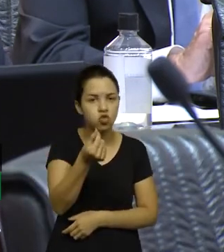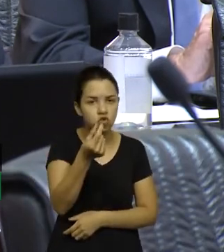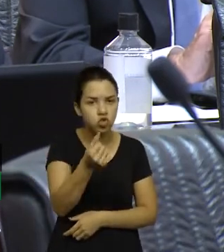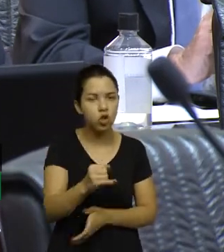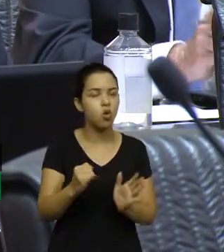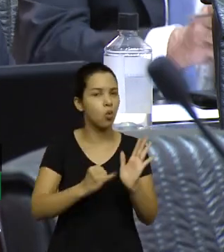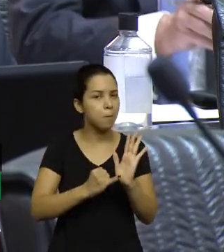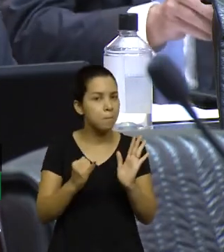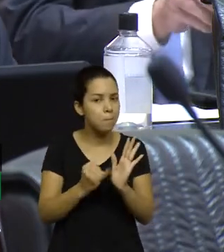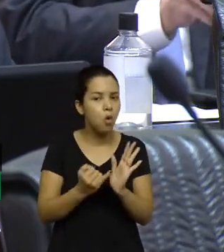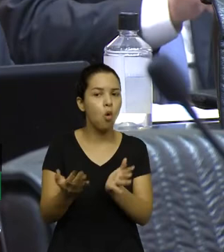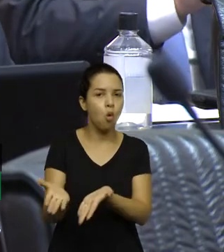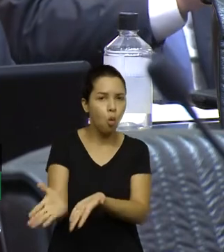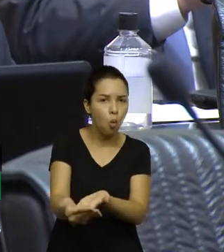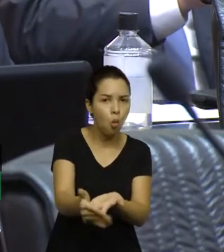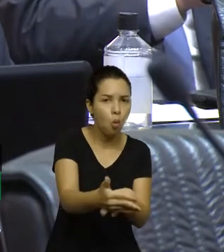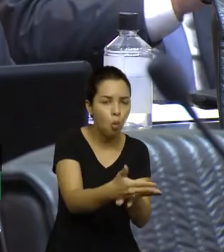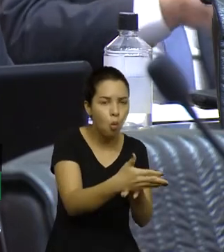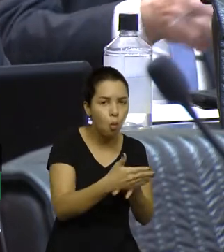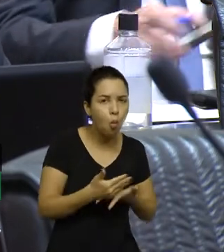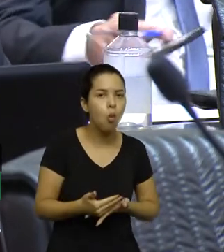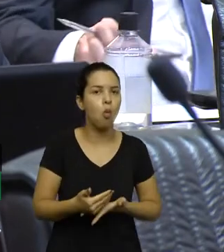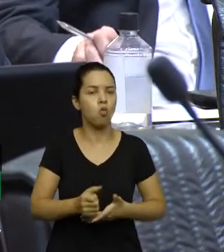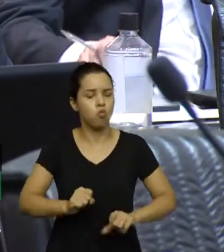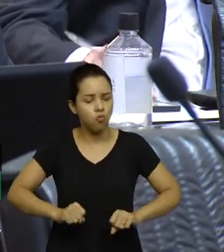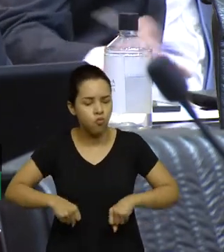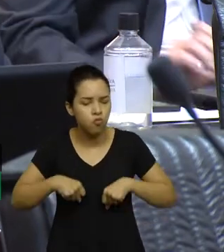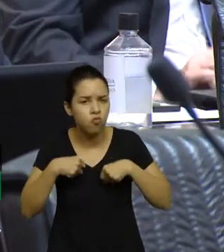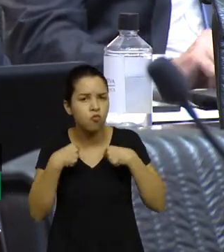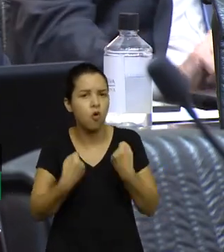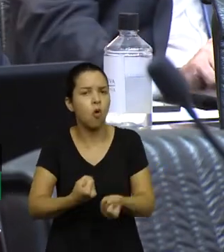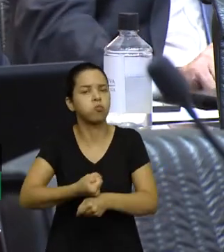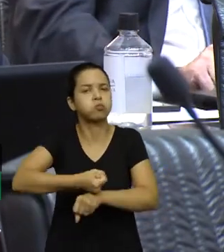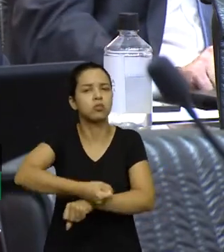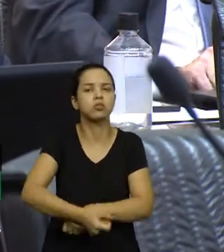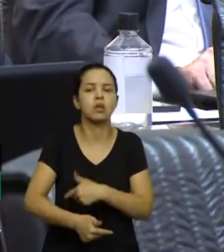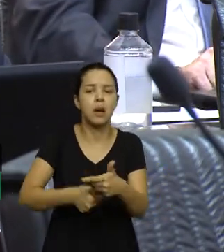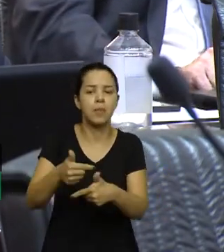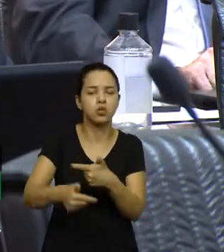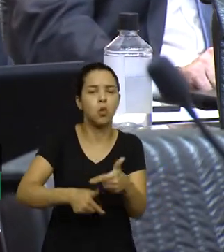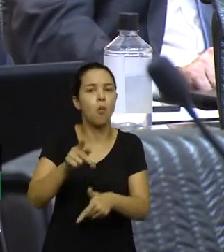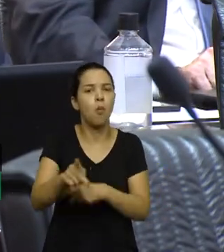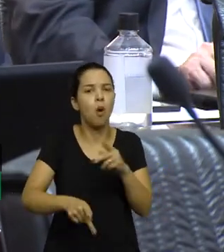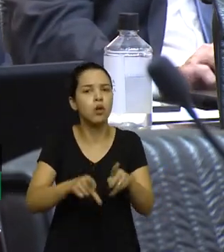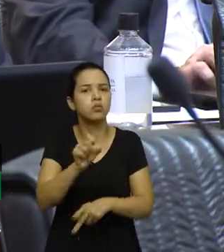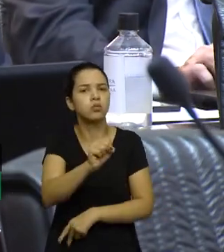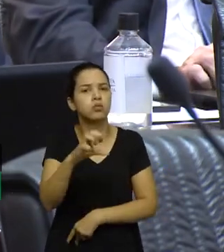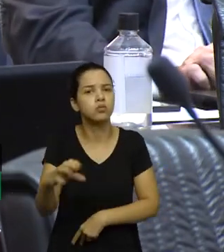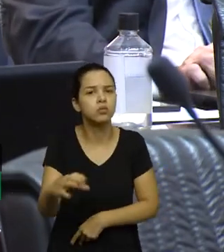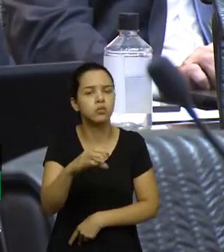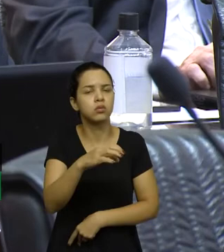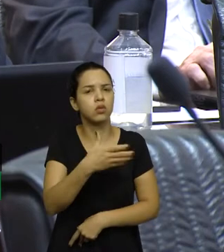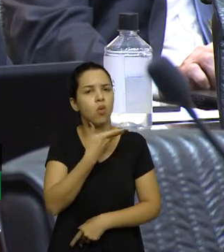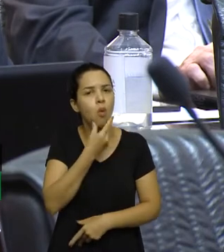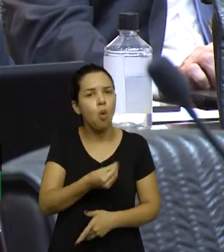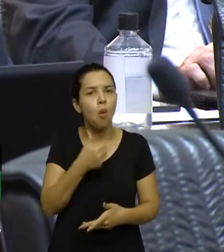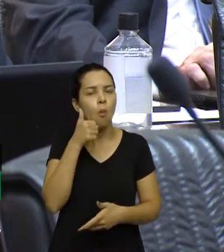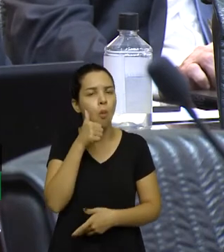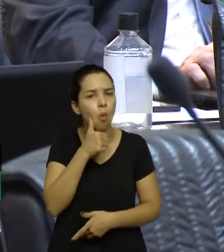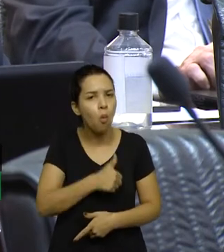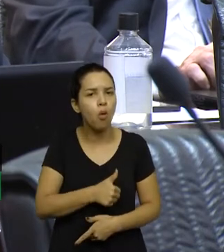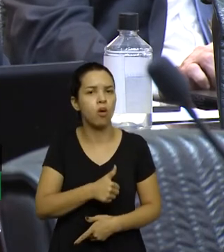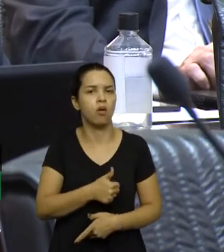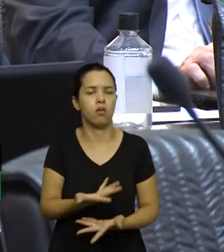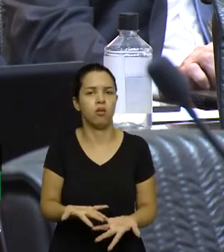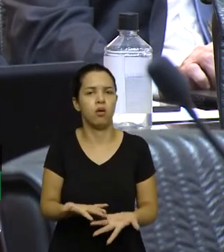tributária, dinheiro que é retirado do lombo do trabalhador, da trabalhadora catarinense, que se transforma na maior arrecadação já vista